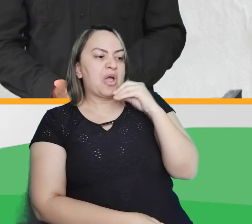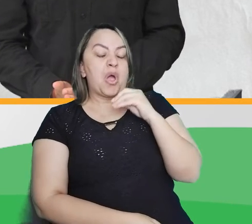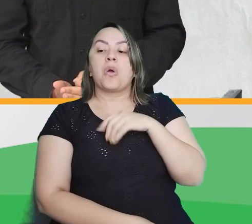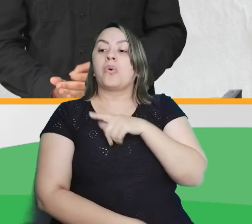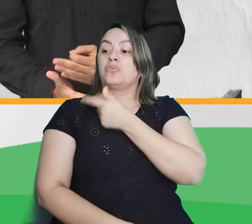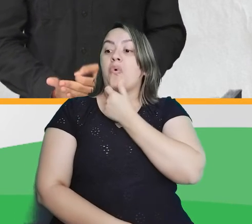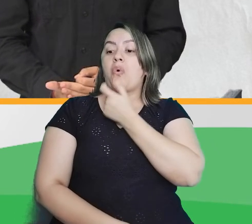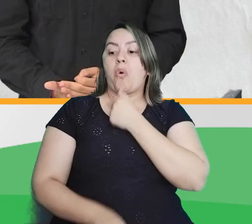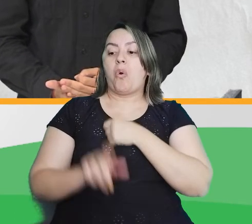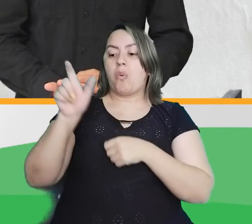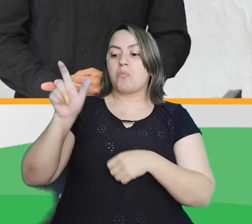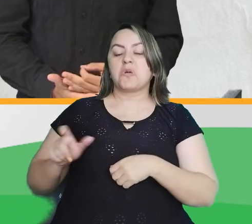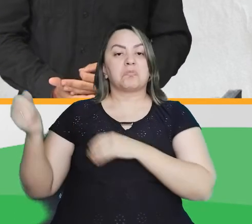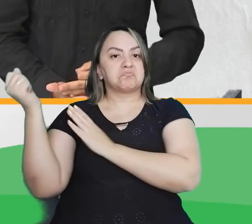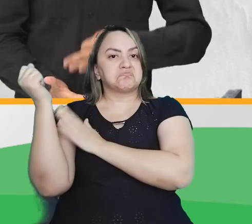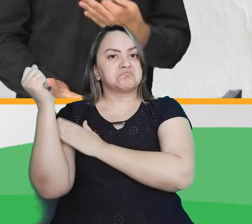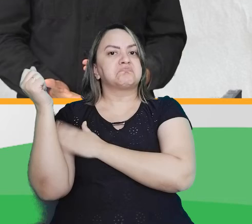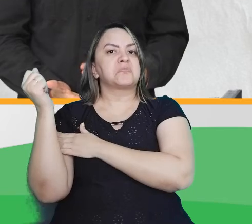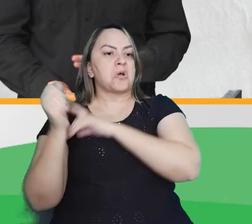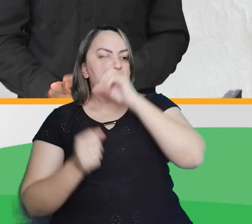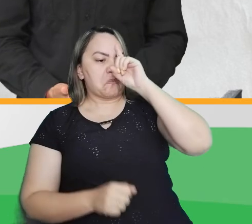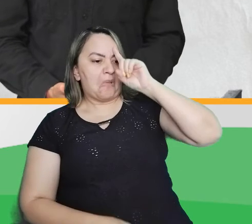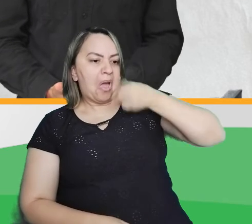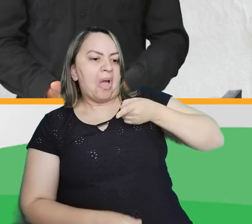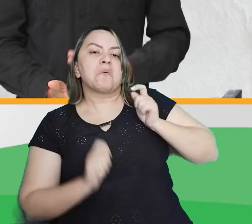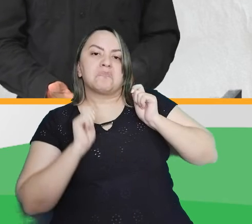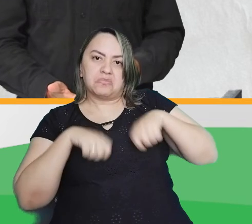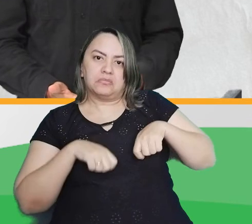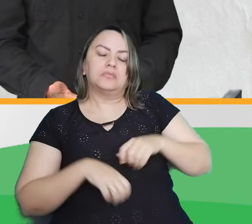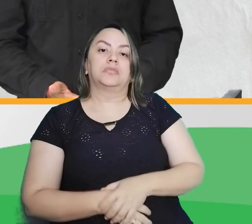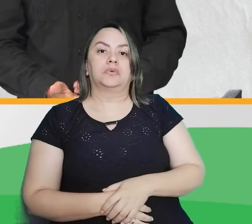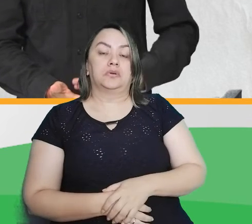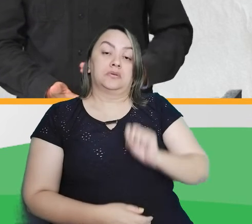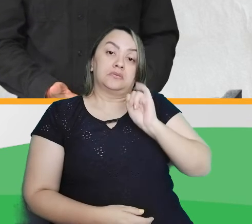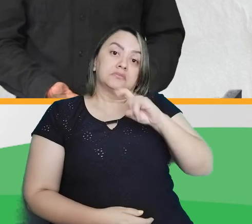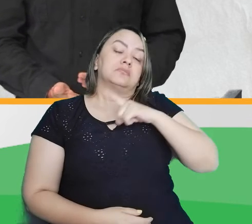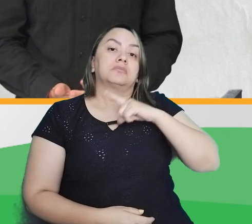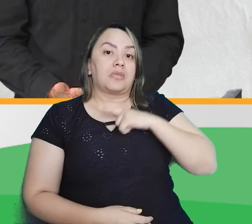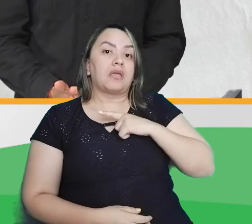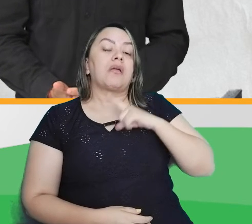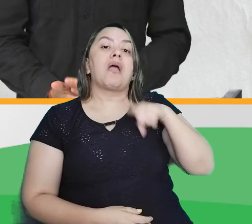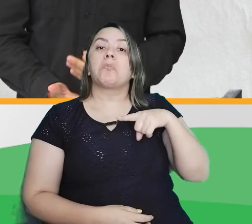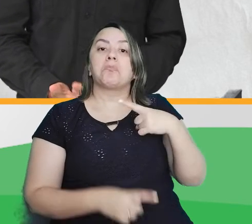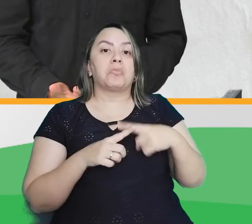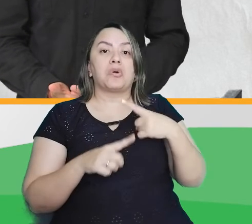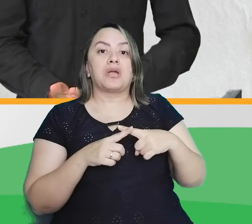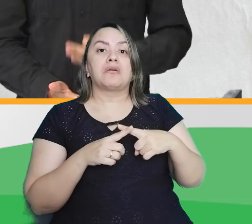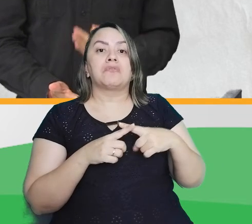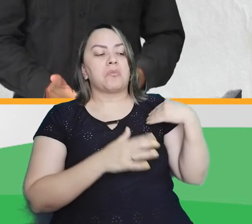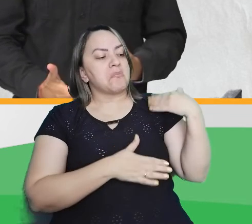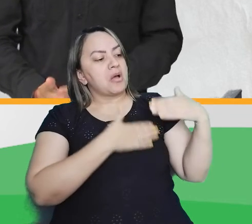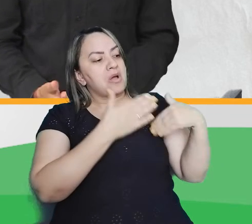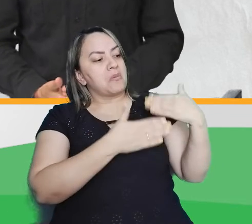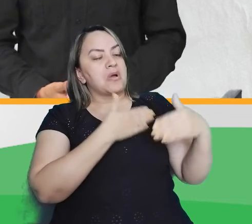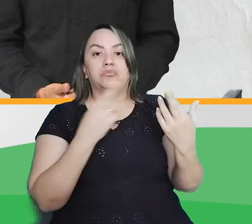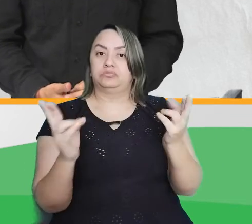sistema existe, ele existe justamente como uma construção humana, histórica, se é isso, é